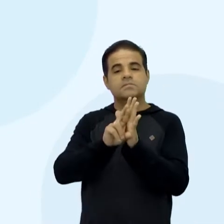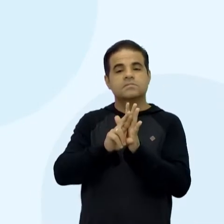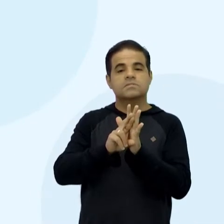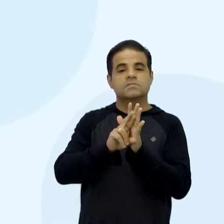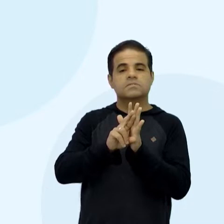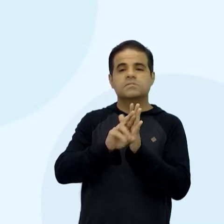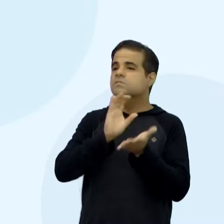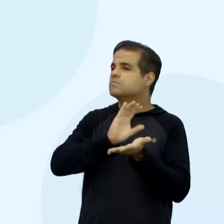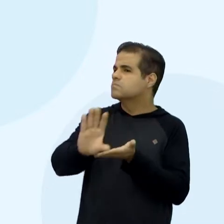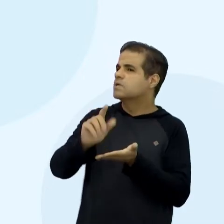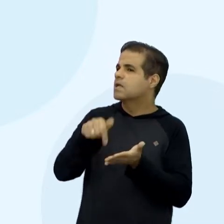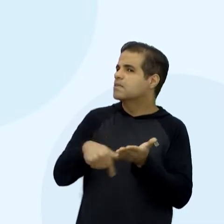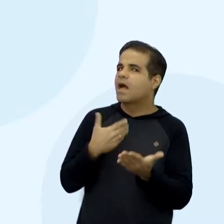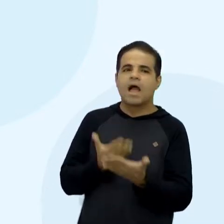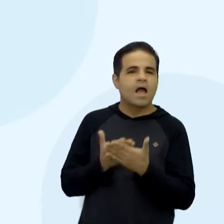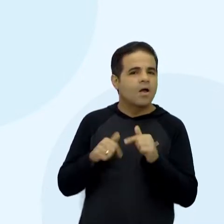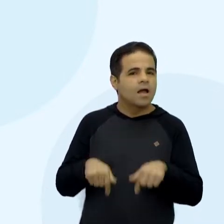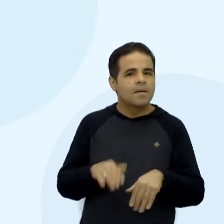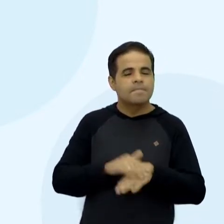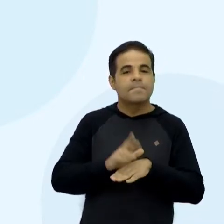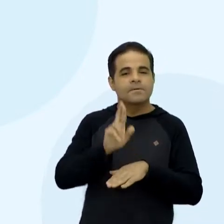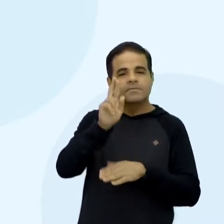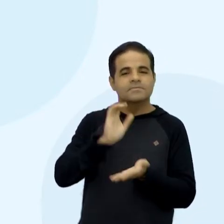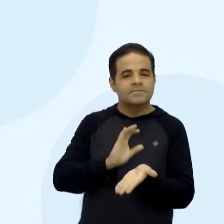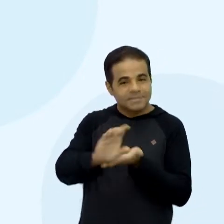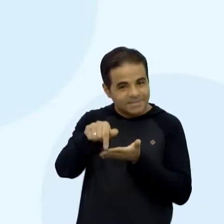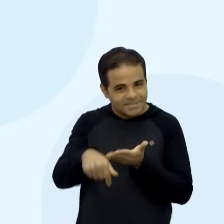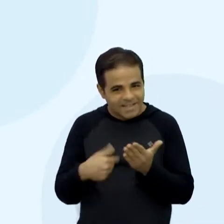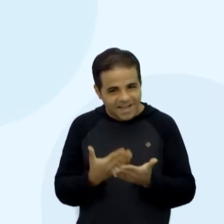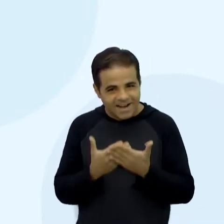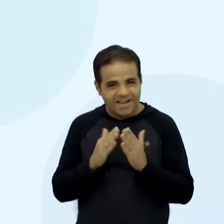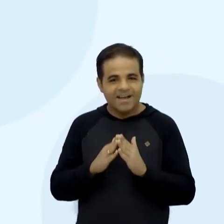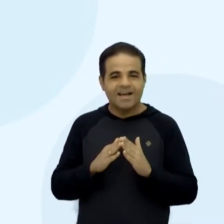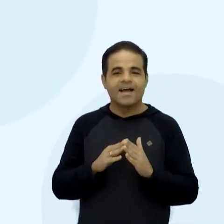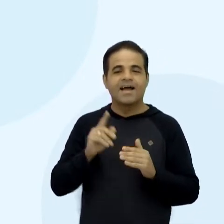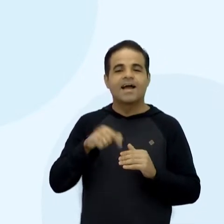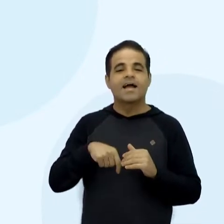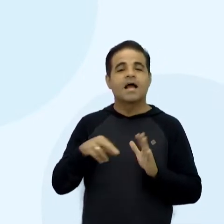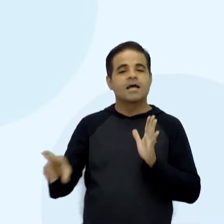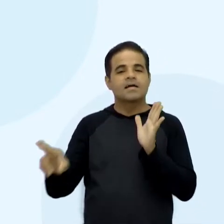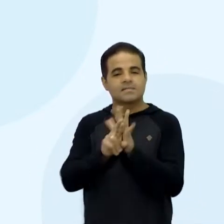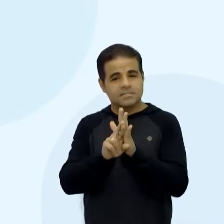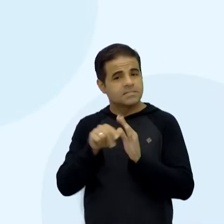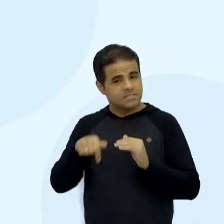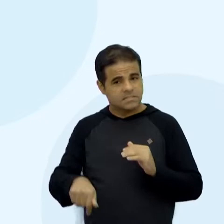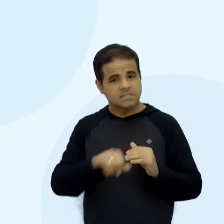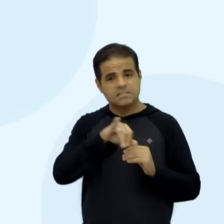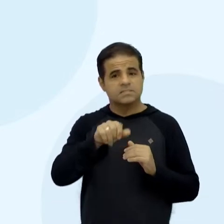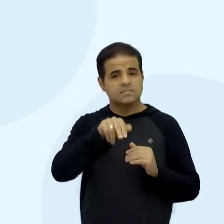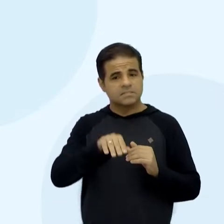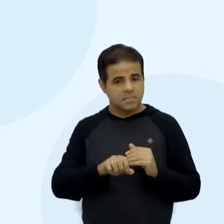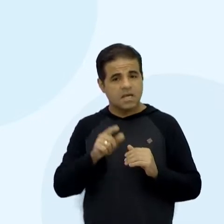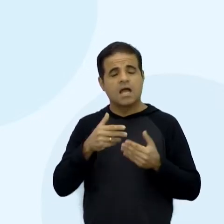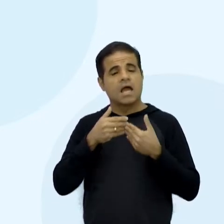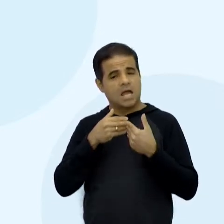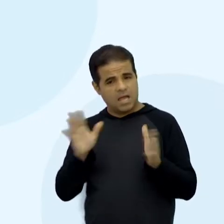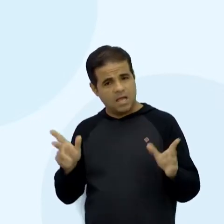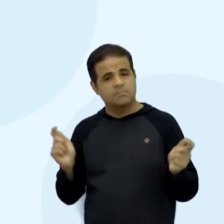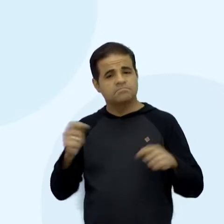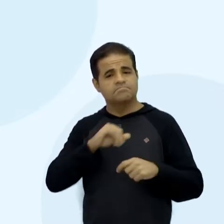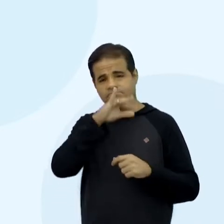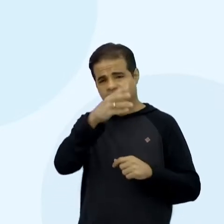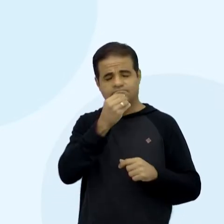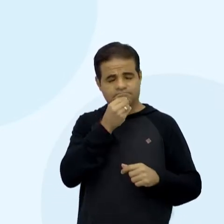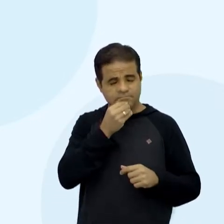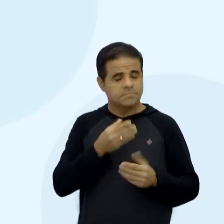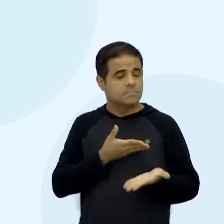patrocinar a nossa aula? Quem quer patrocinar a nossa aula? Uma hashtag se liga na mídia. É muito representativo e acho que abre portas